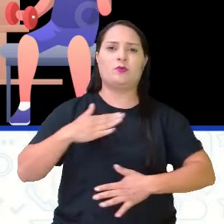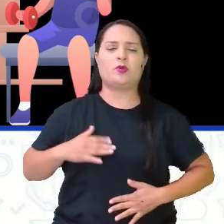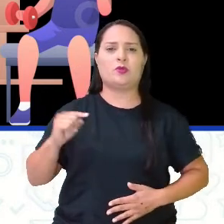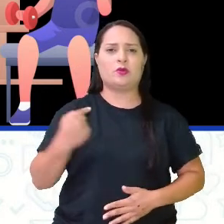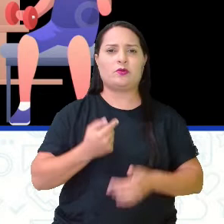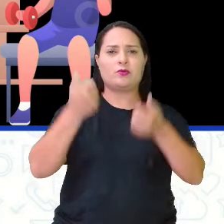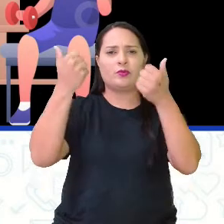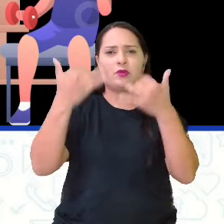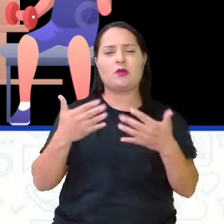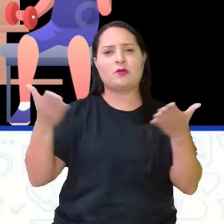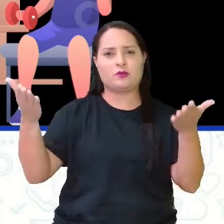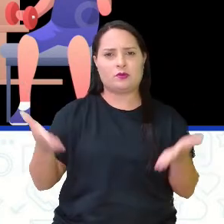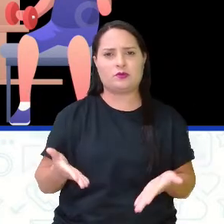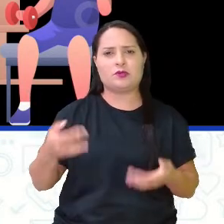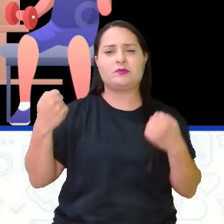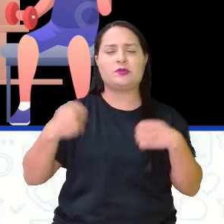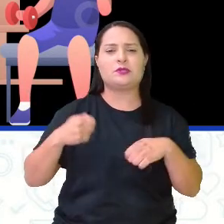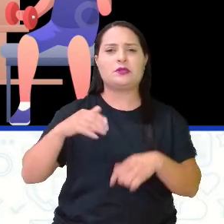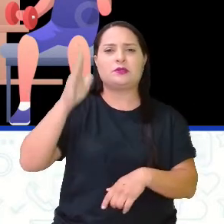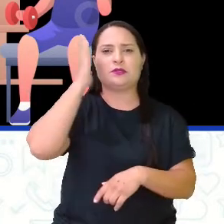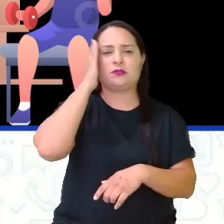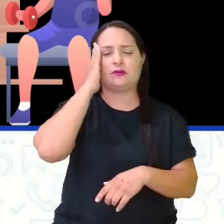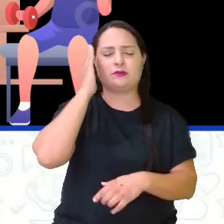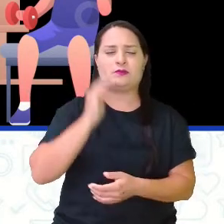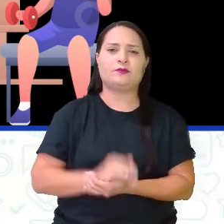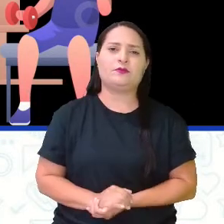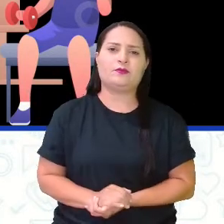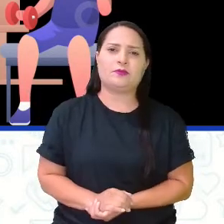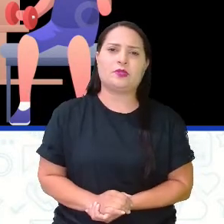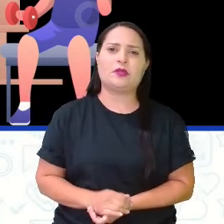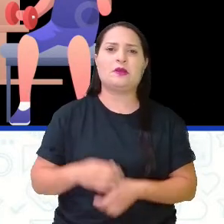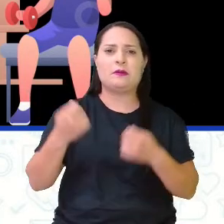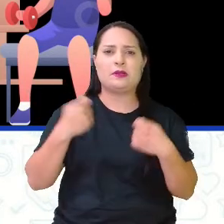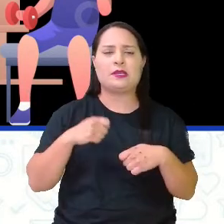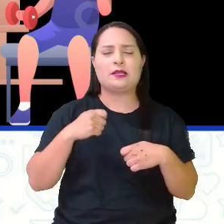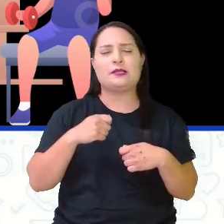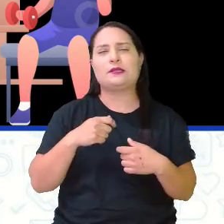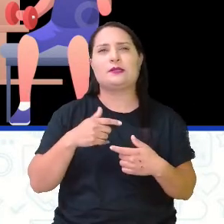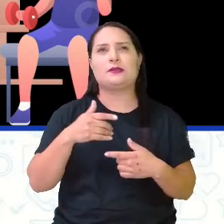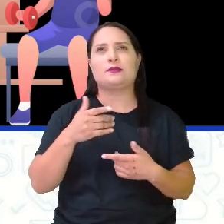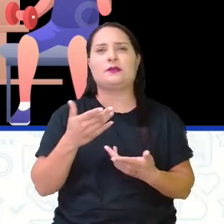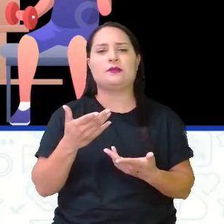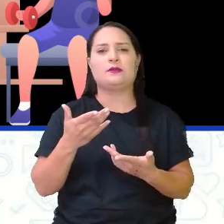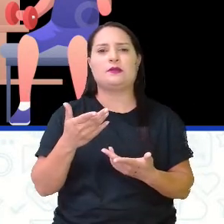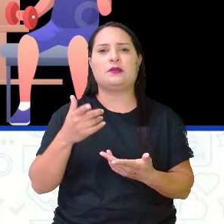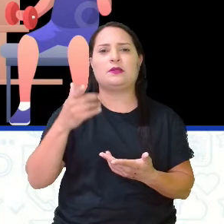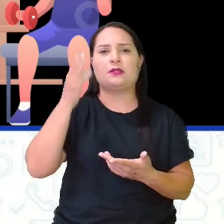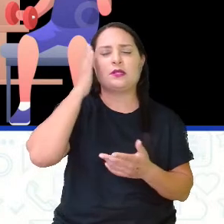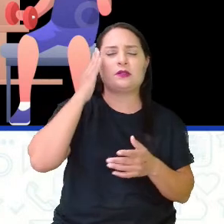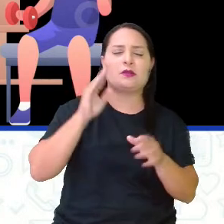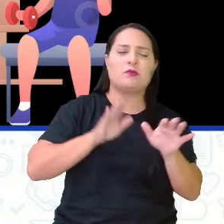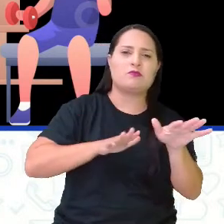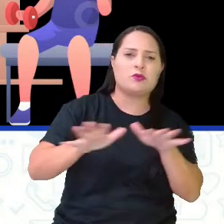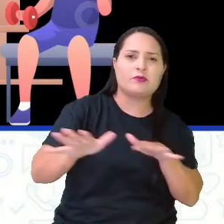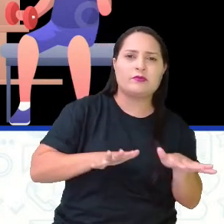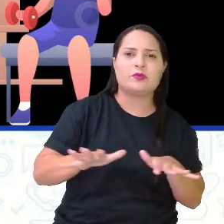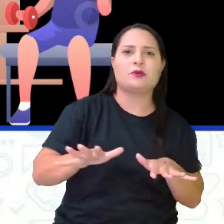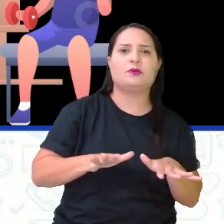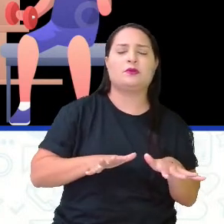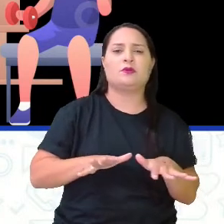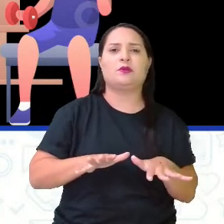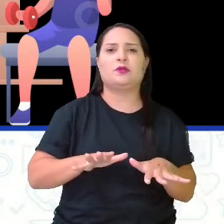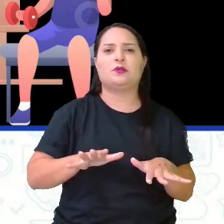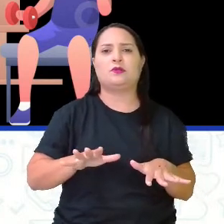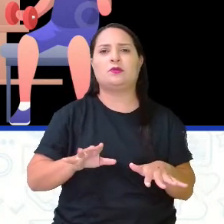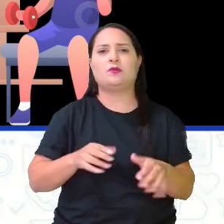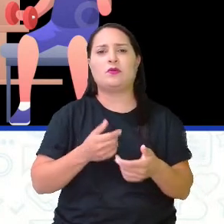a gente precisa tomar consciência dele. Então, a gente precisa se conscientizar dos nossos movimentos, quais as amplitudes que a